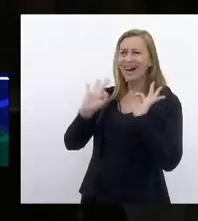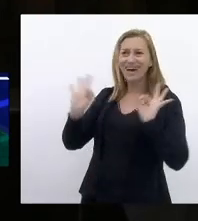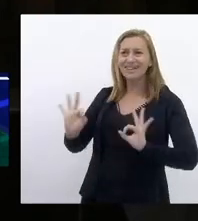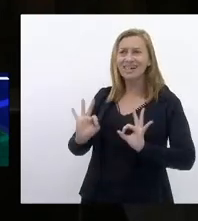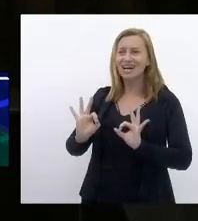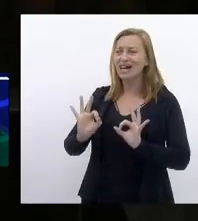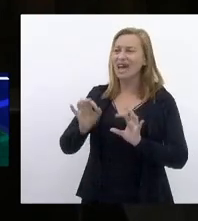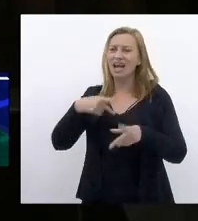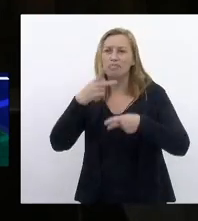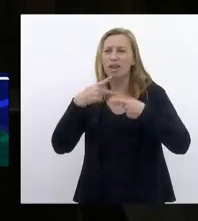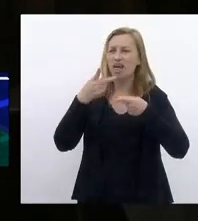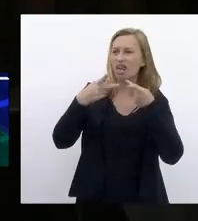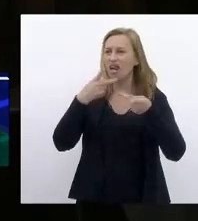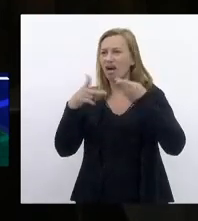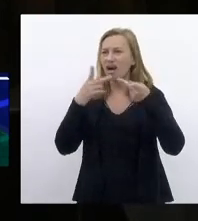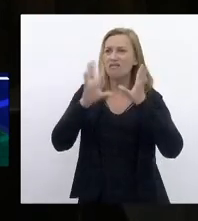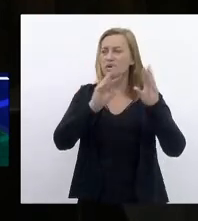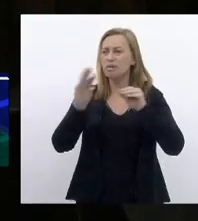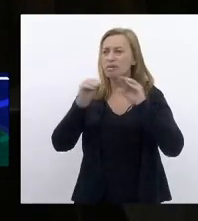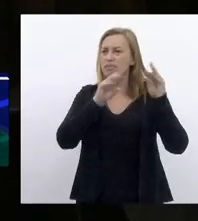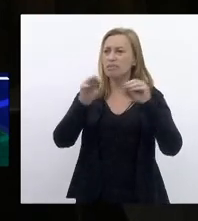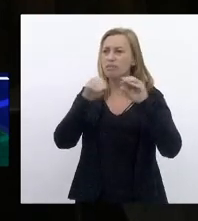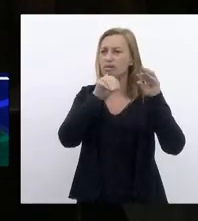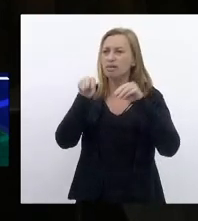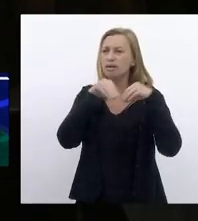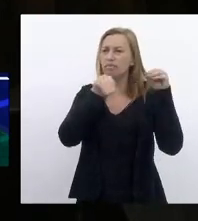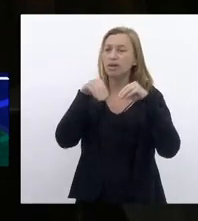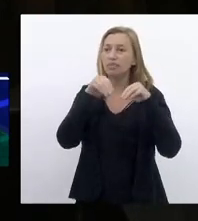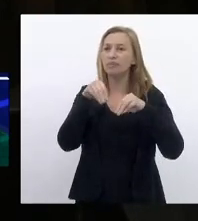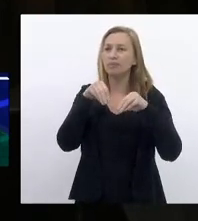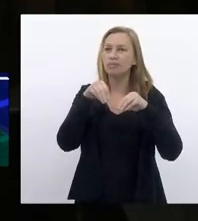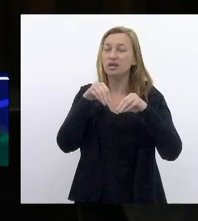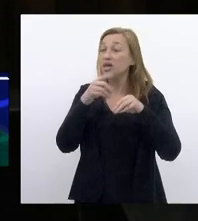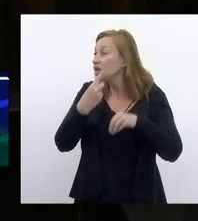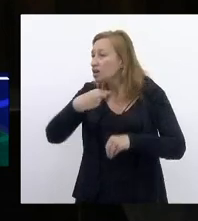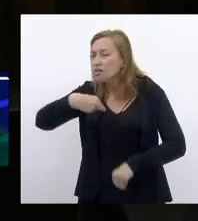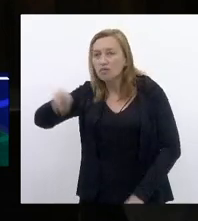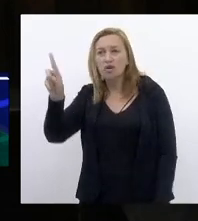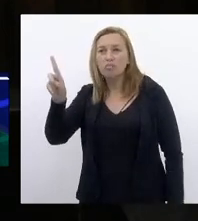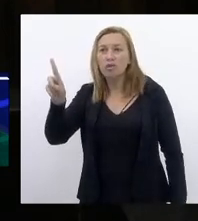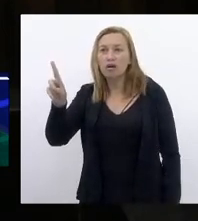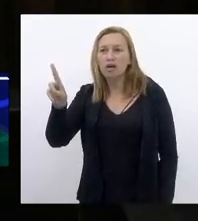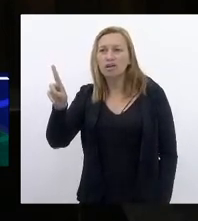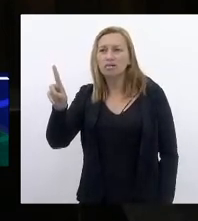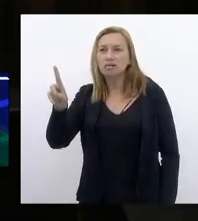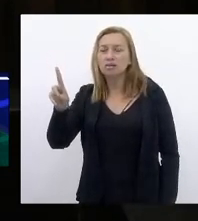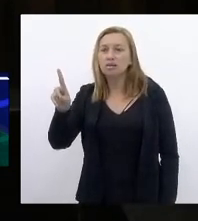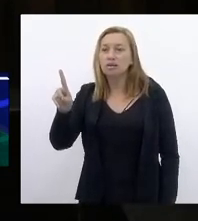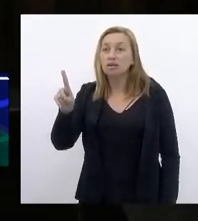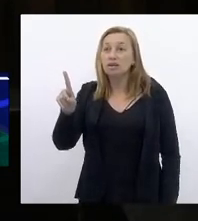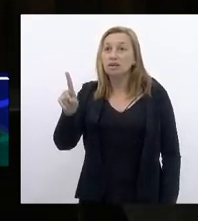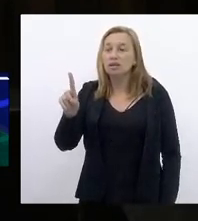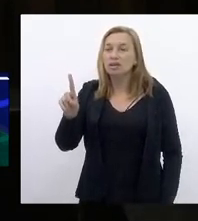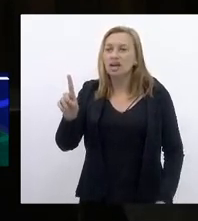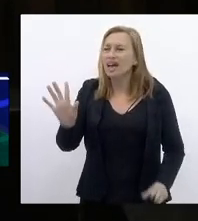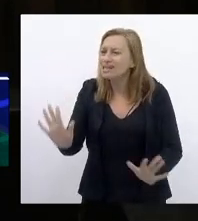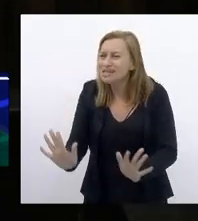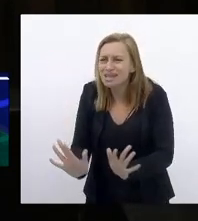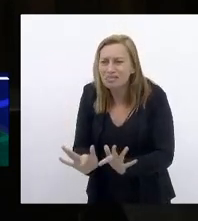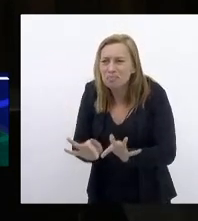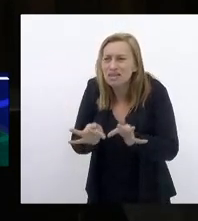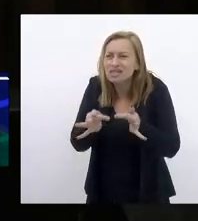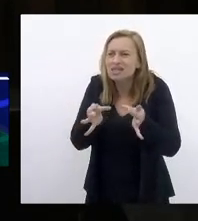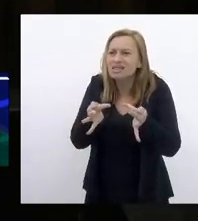fez todo o enredo que queria fazer aqui e foi embora e sequer teve a hombridade de ficar